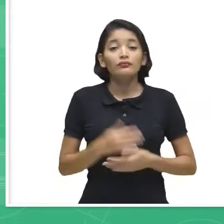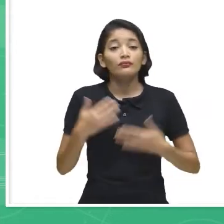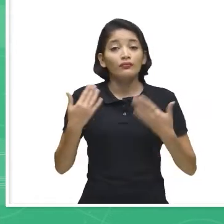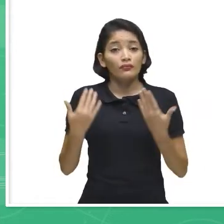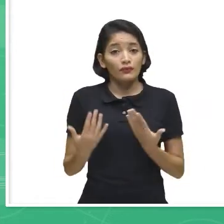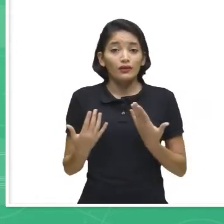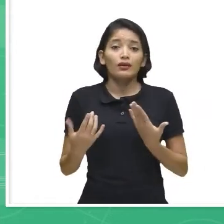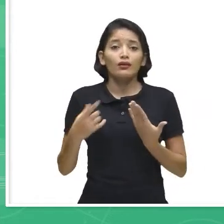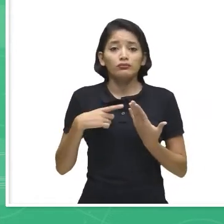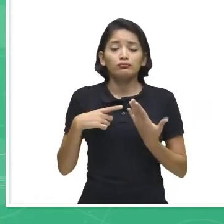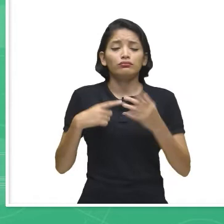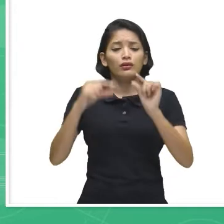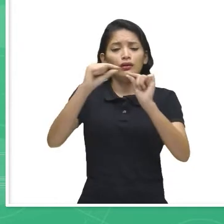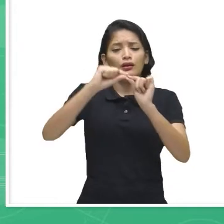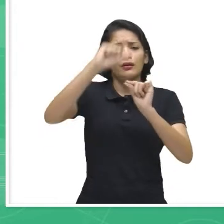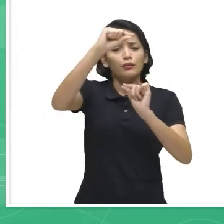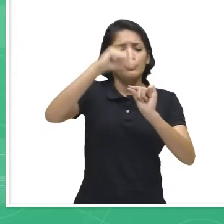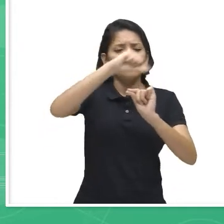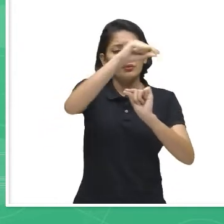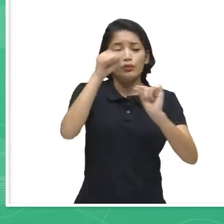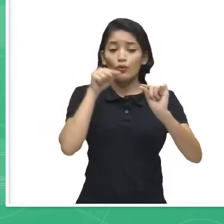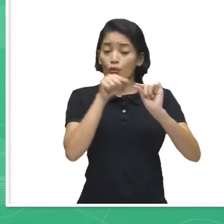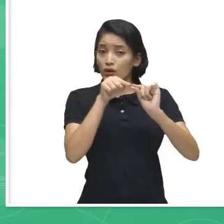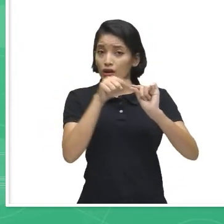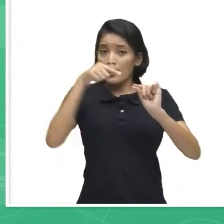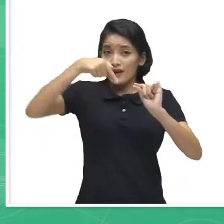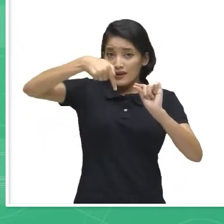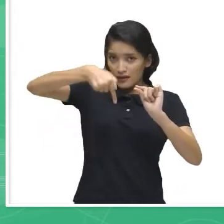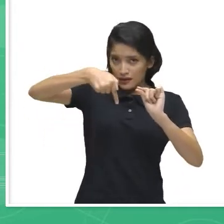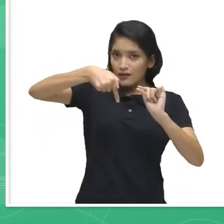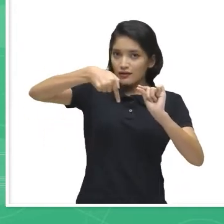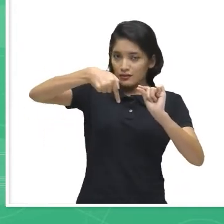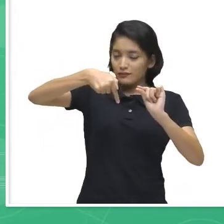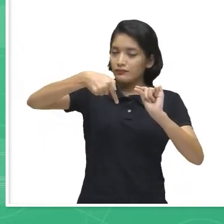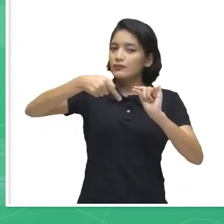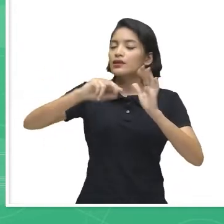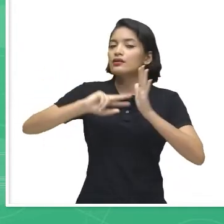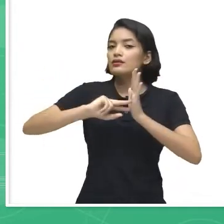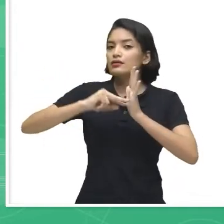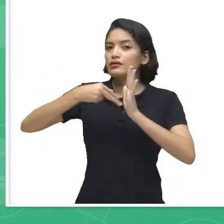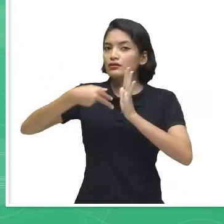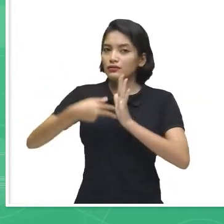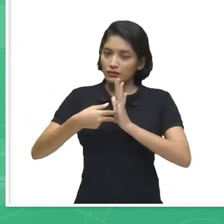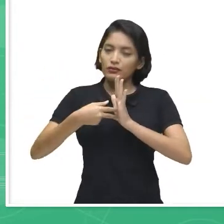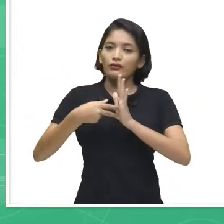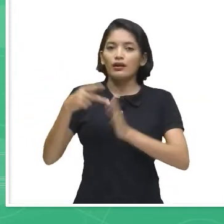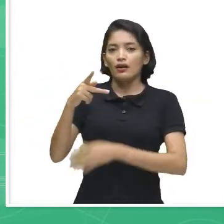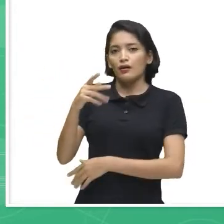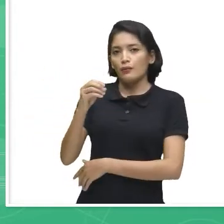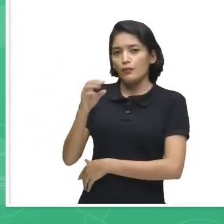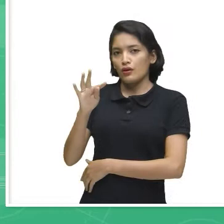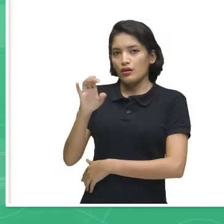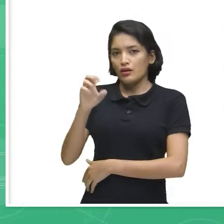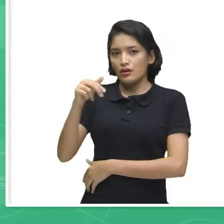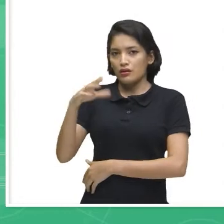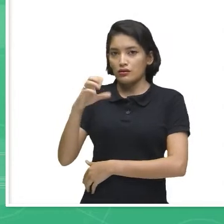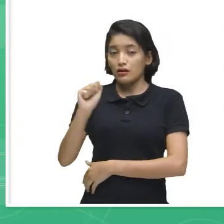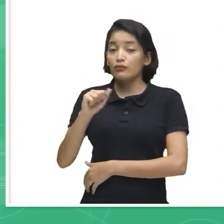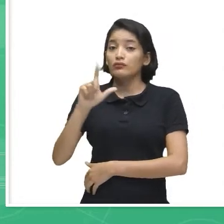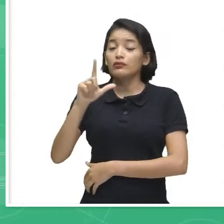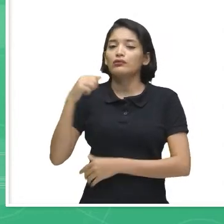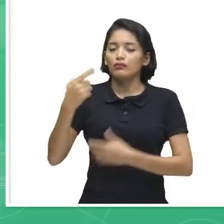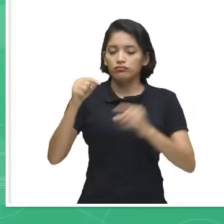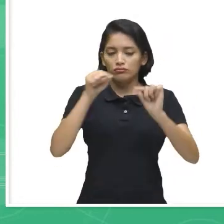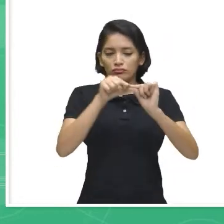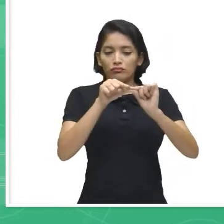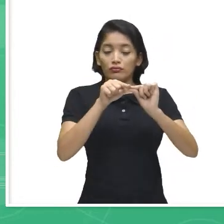dessa esfera, cujo centro é a carga Q, denomina-se superfície equipotencial. Então aqui, olha, bem no centro, eu